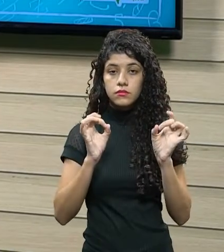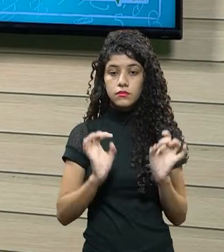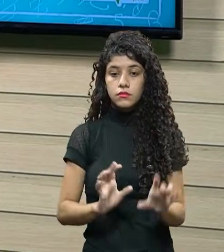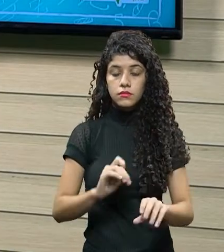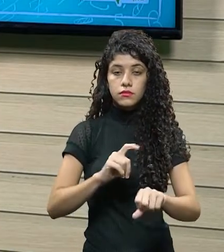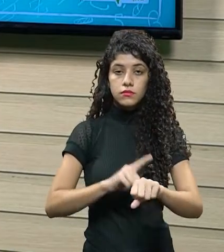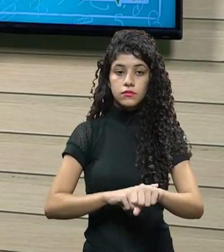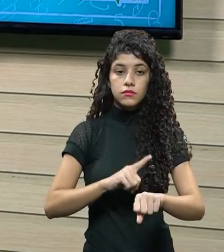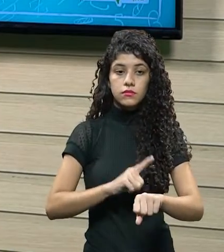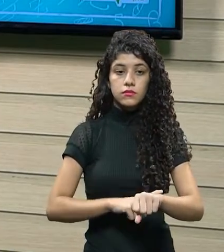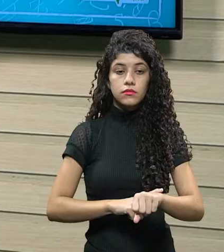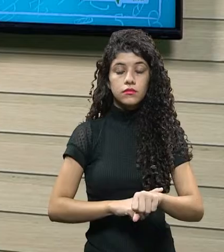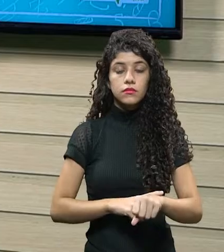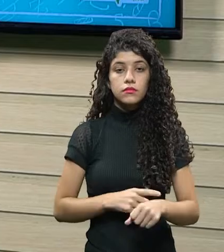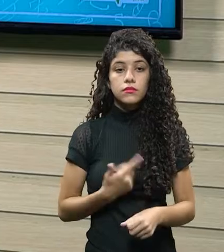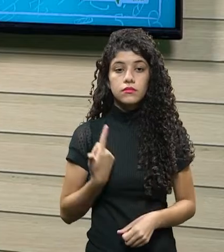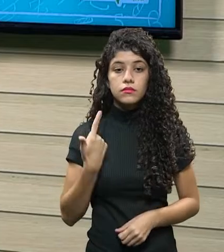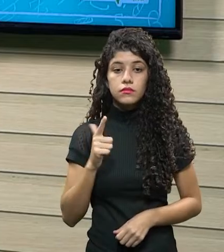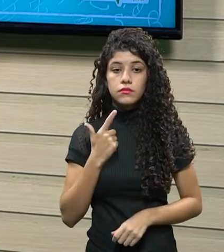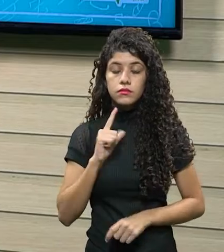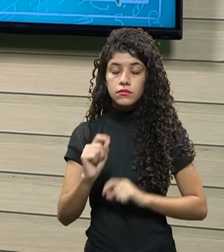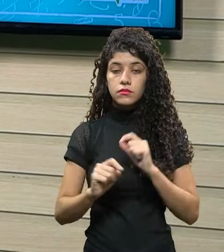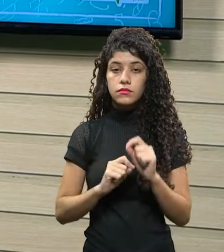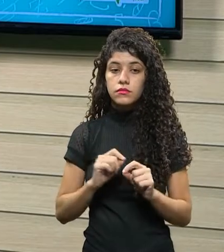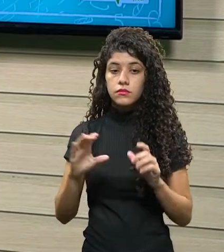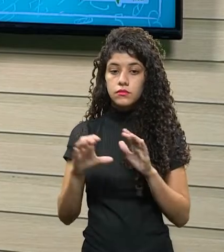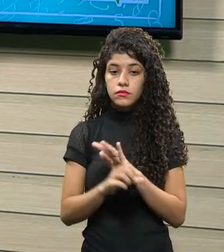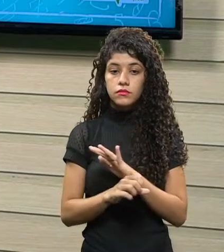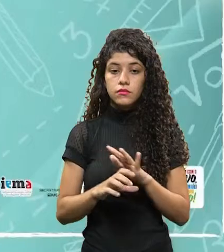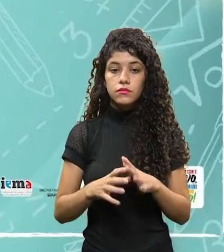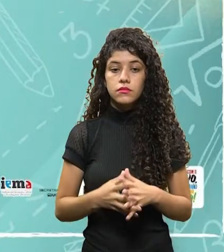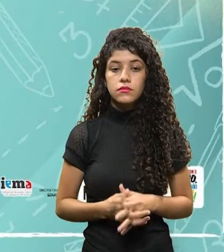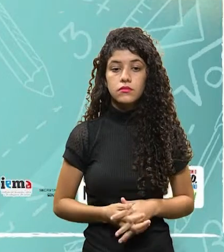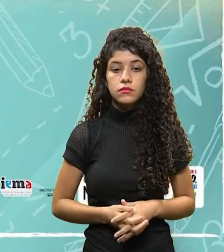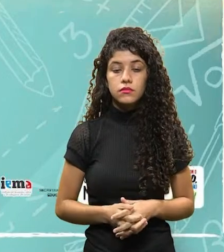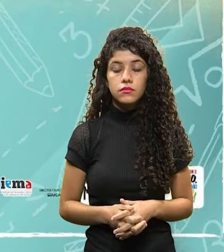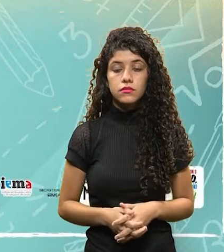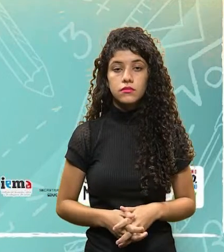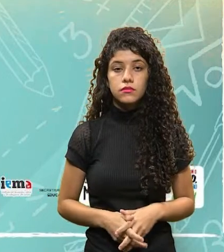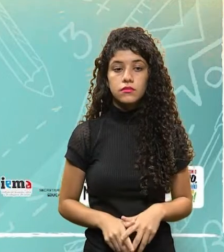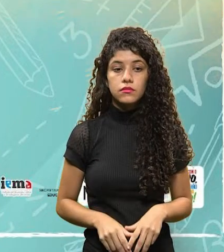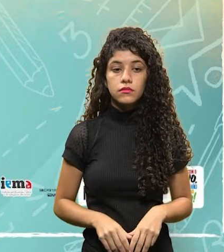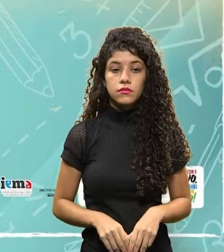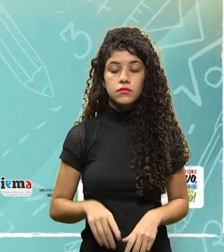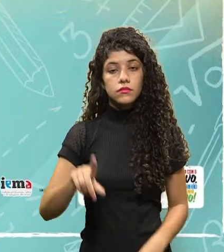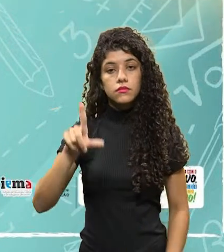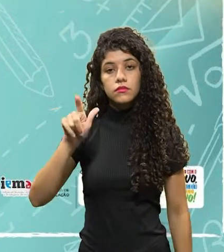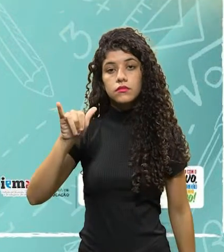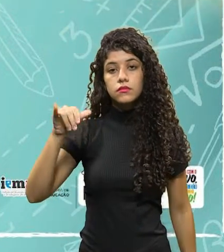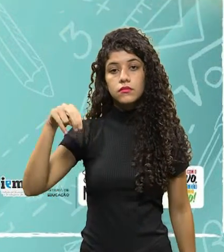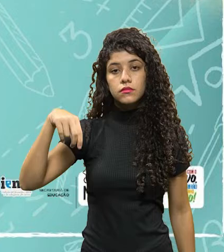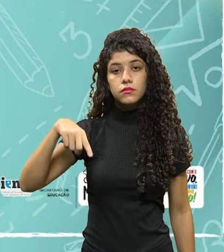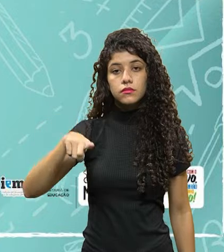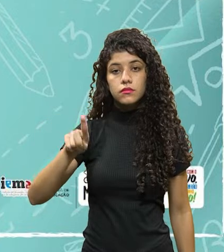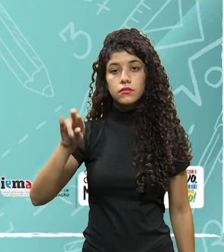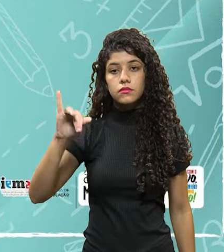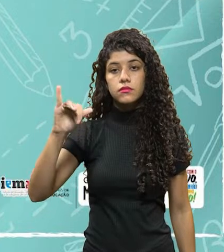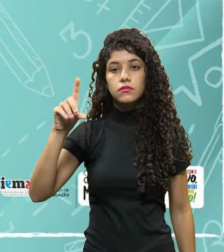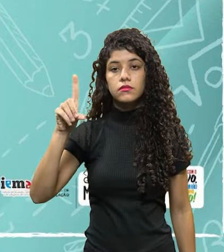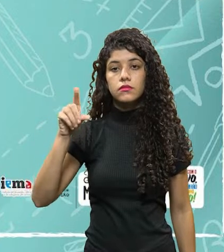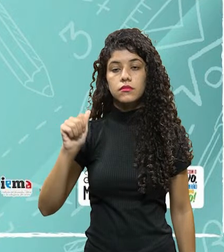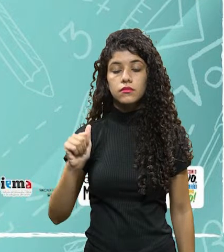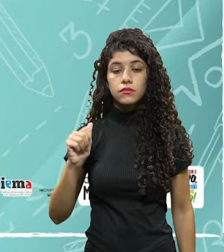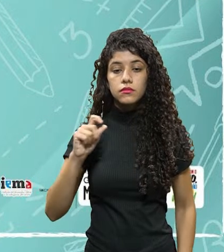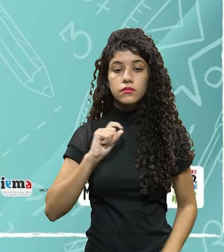serviços, produtos vendidos em um período sem nenhuma dedução. A receita líquida é o total de vendas